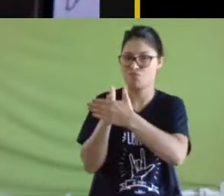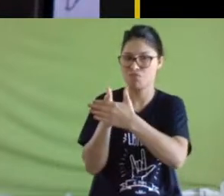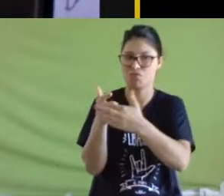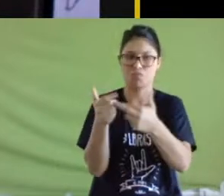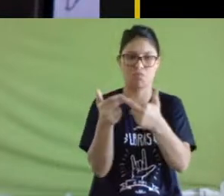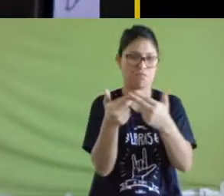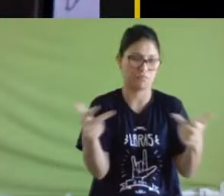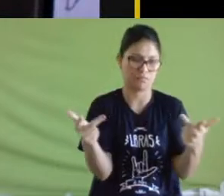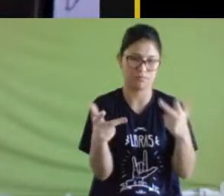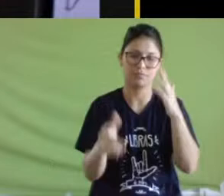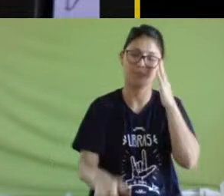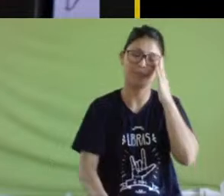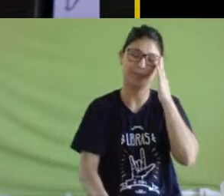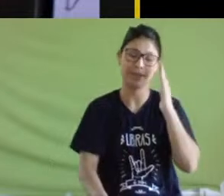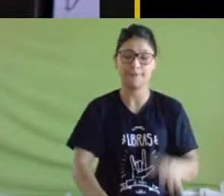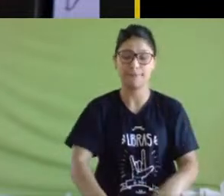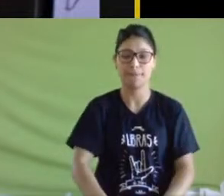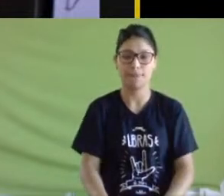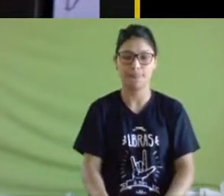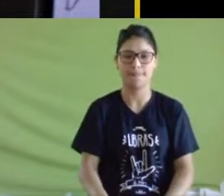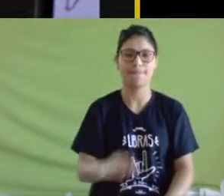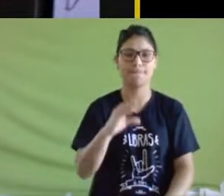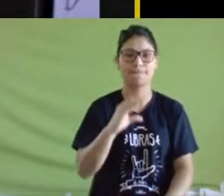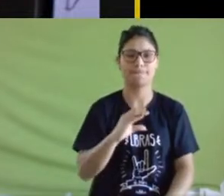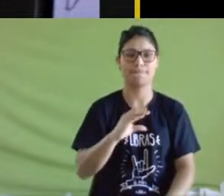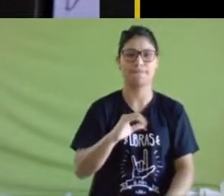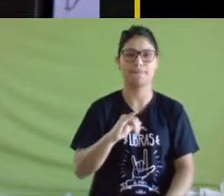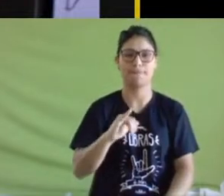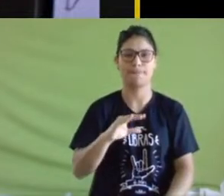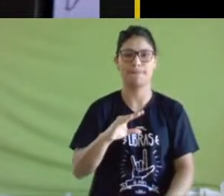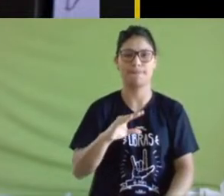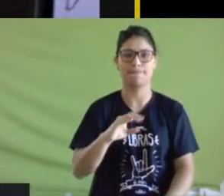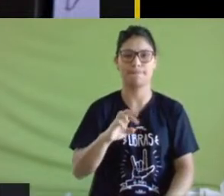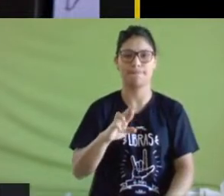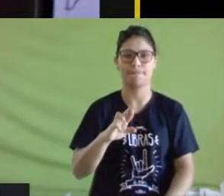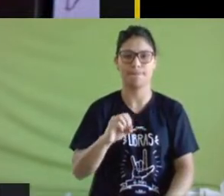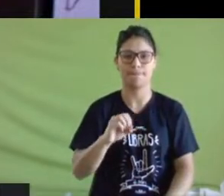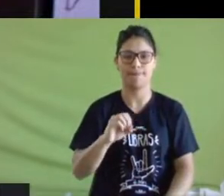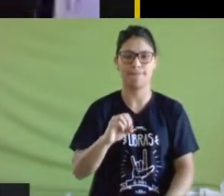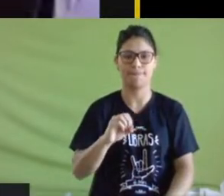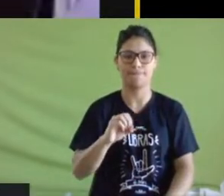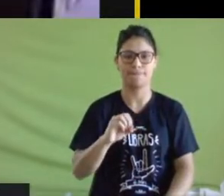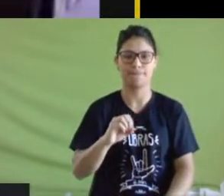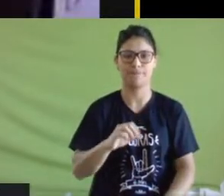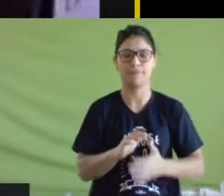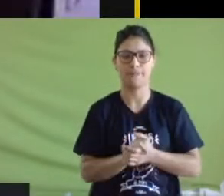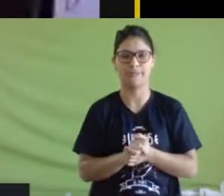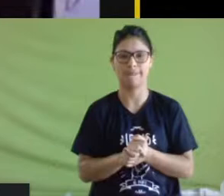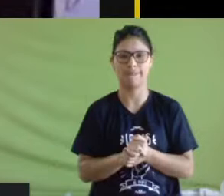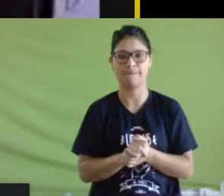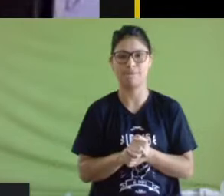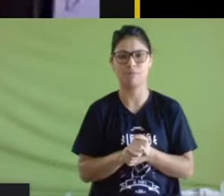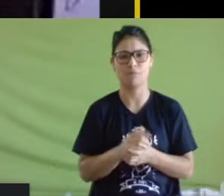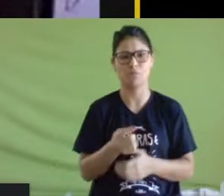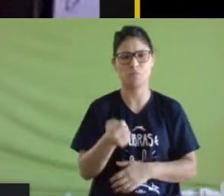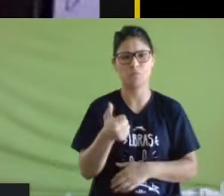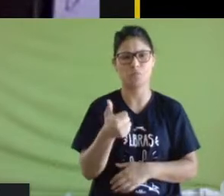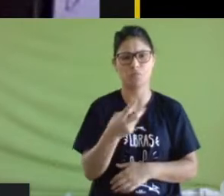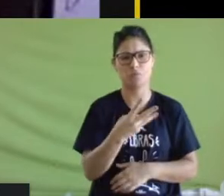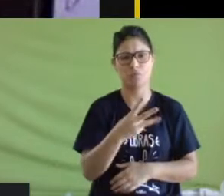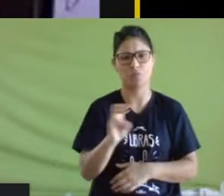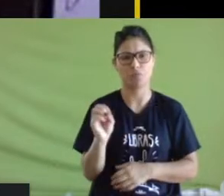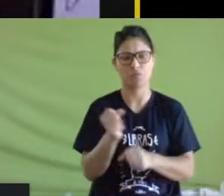Agora, o Cícero, quase 300 anos depois